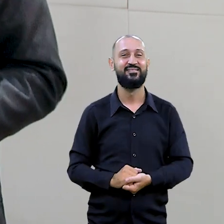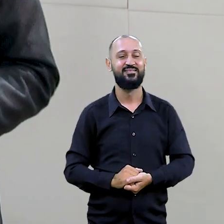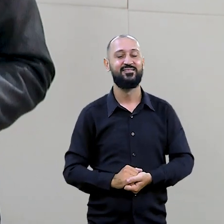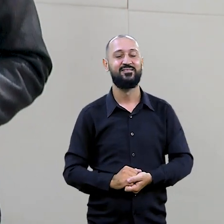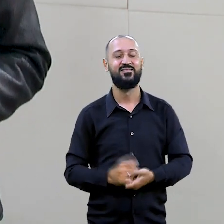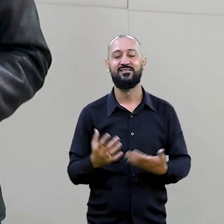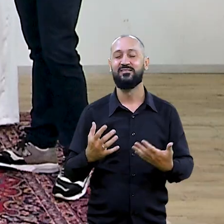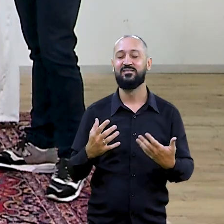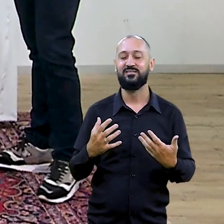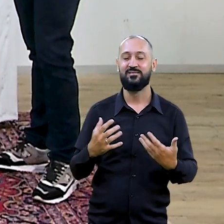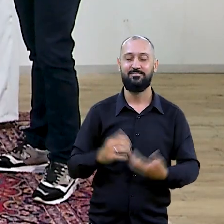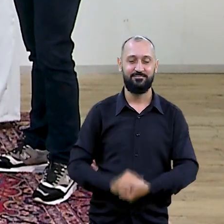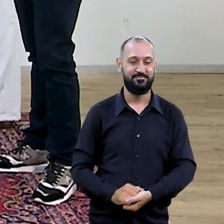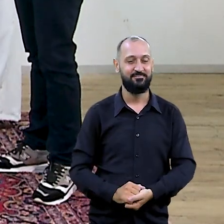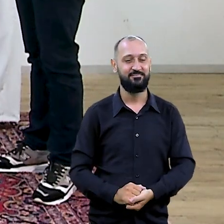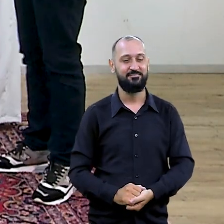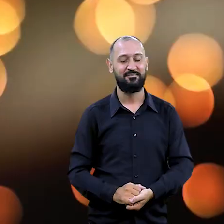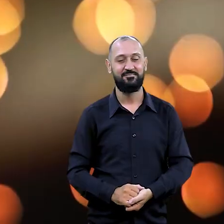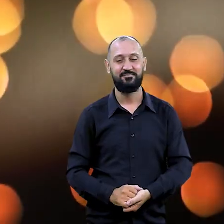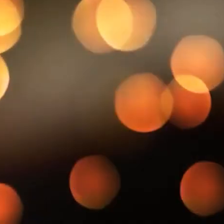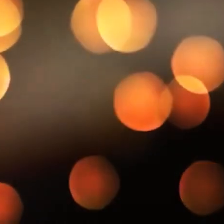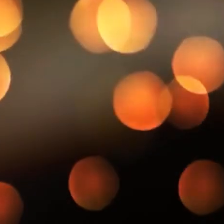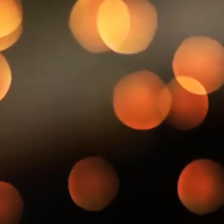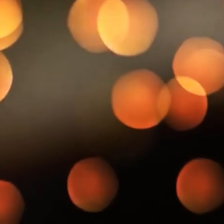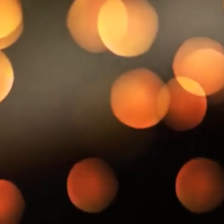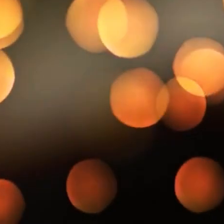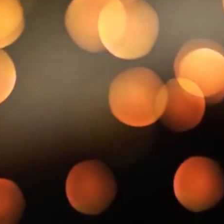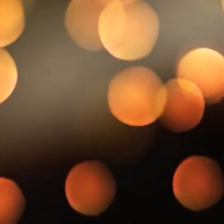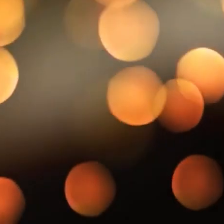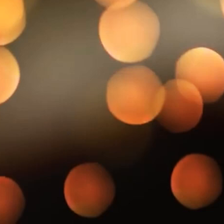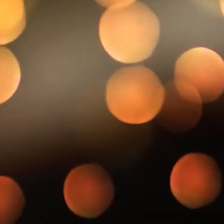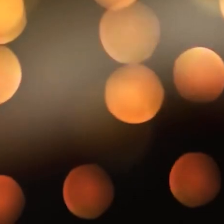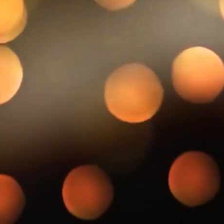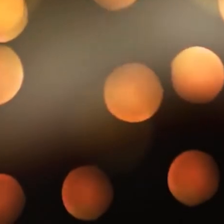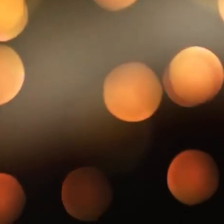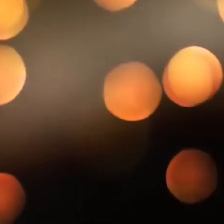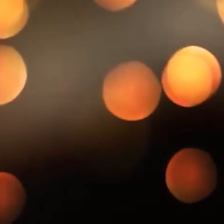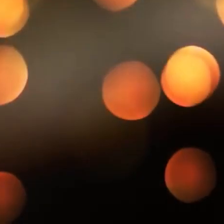lá. Até lá. Quanto vale um abraço